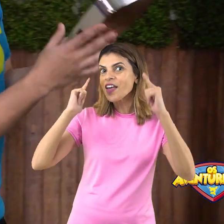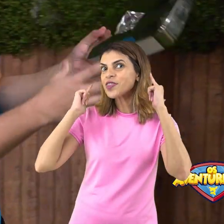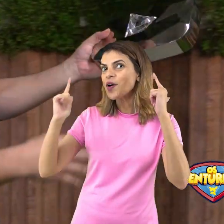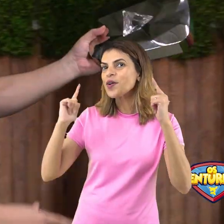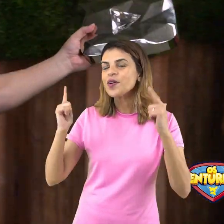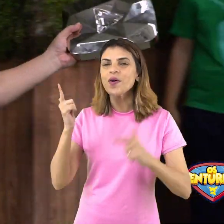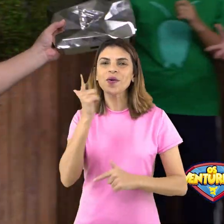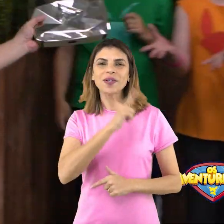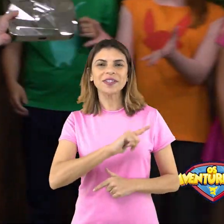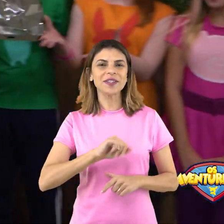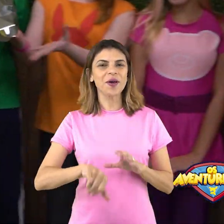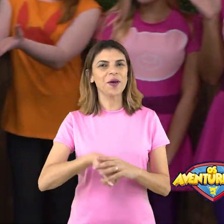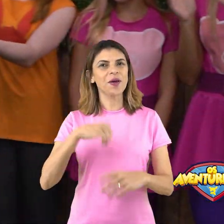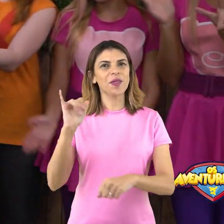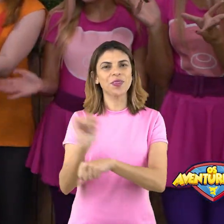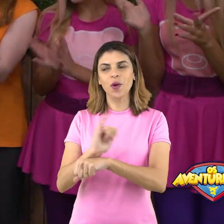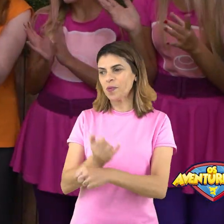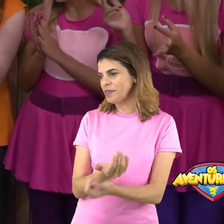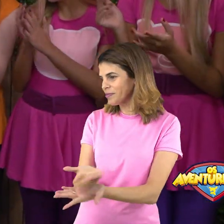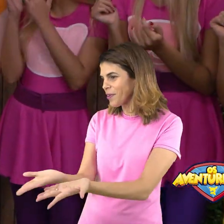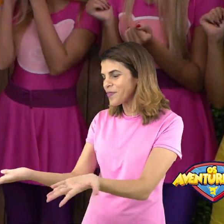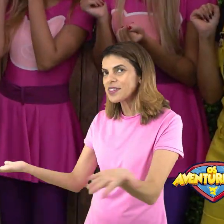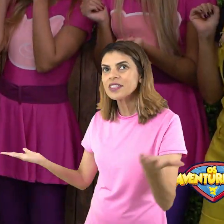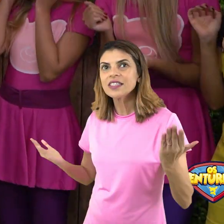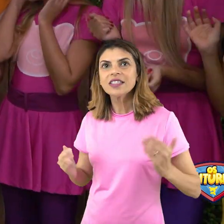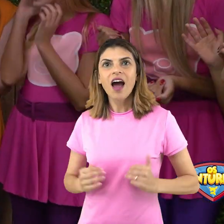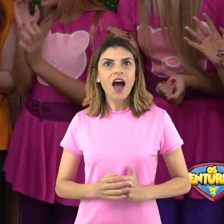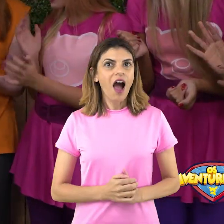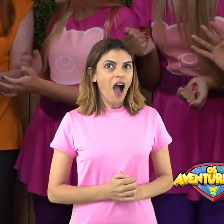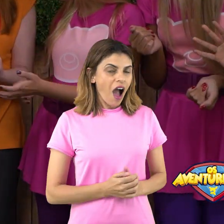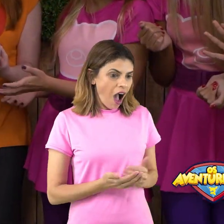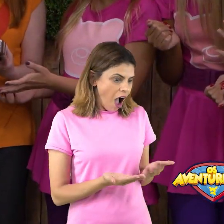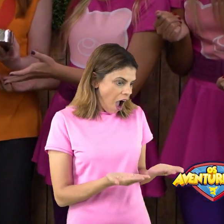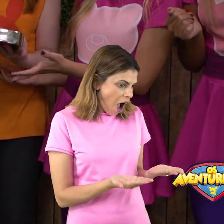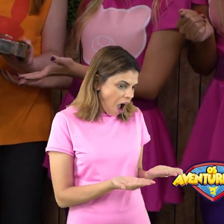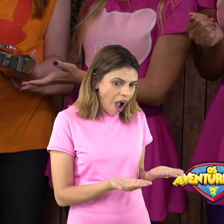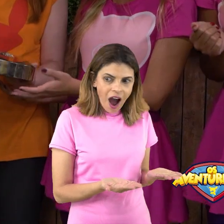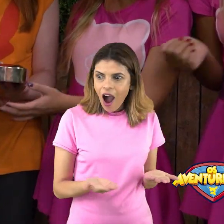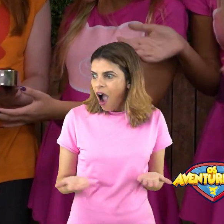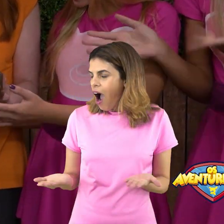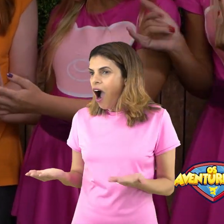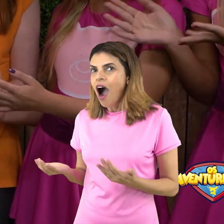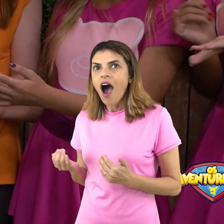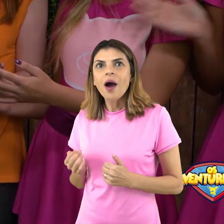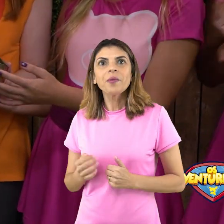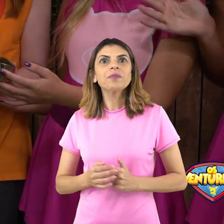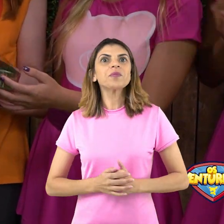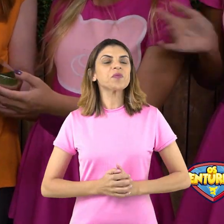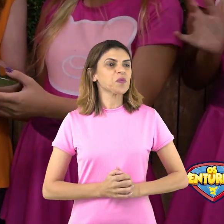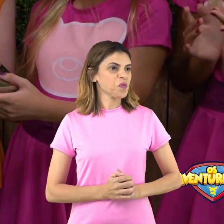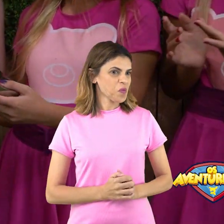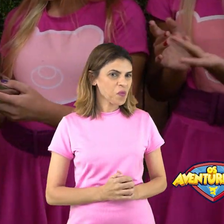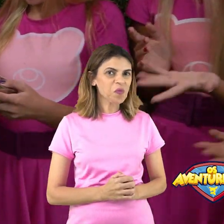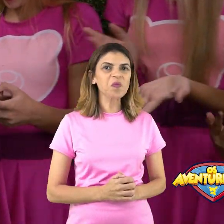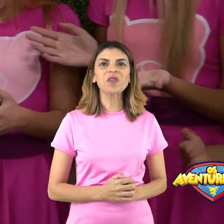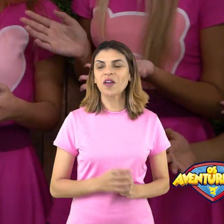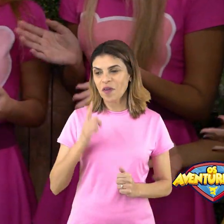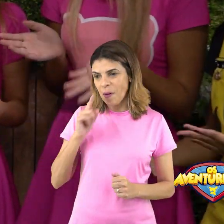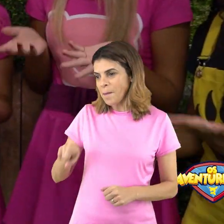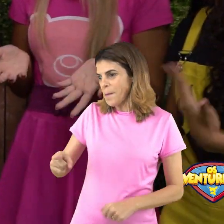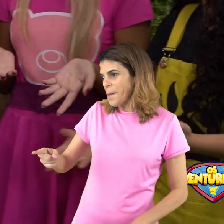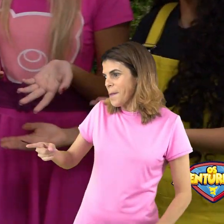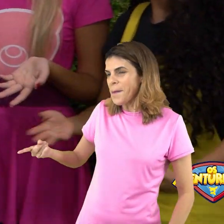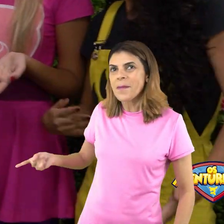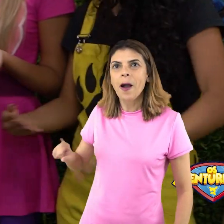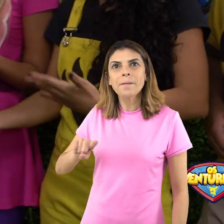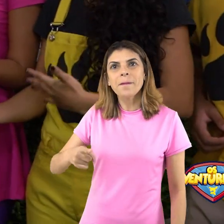virar youtubers. Toma aí pra vocês. Caraca, gente, pesada! Vai passando, vai